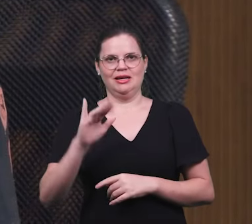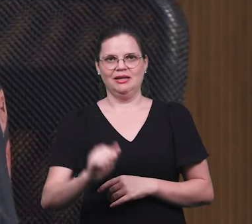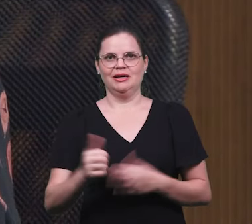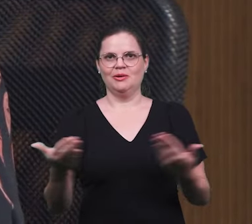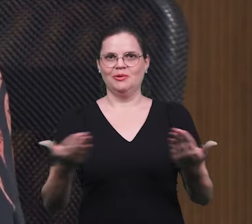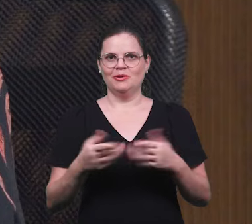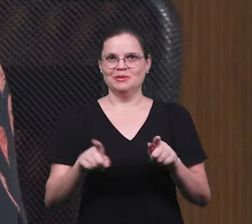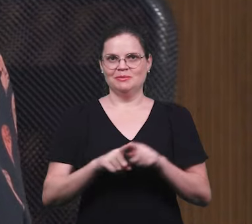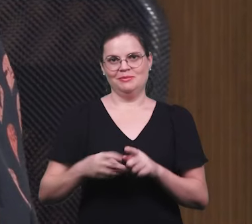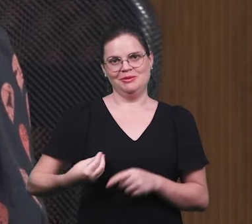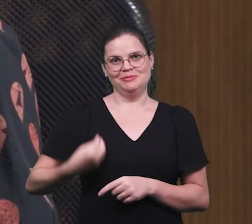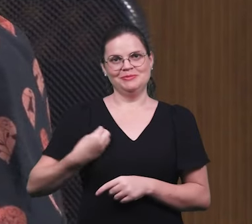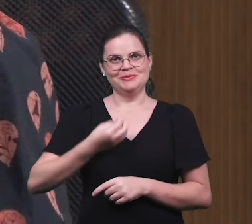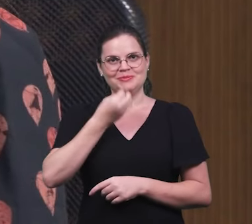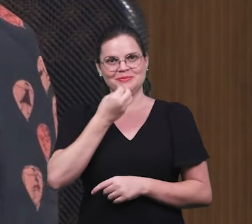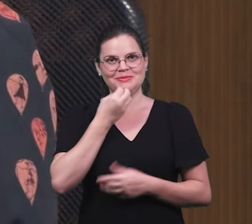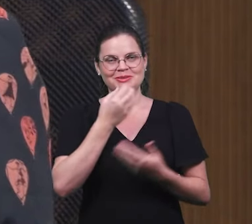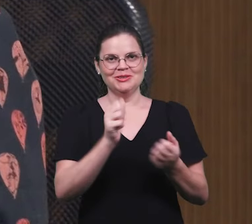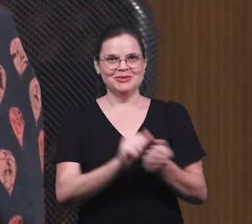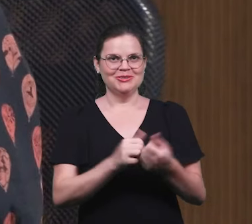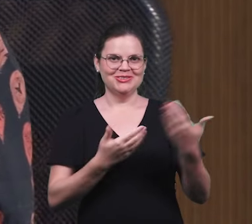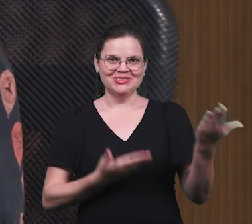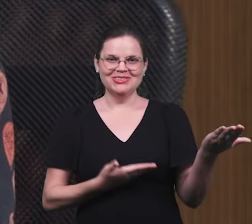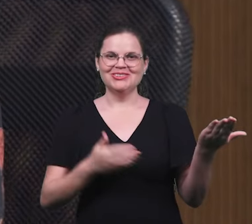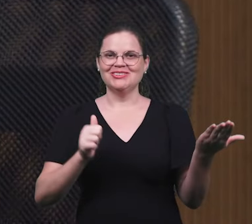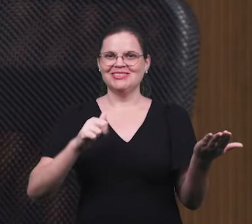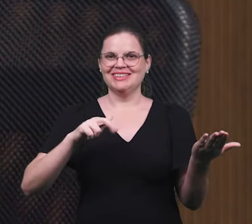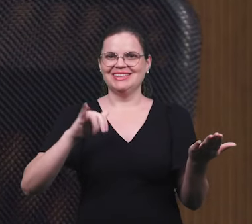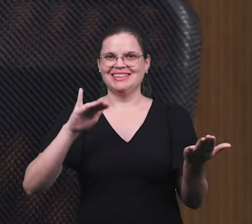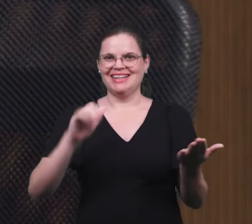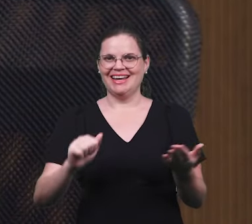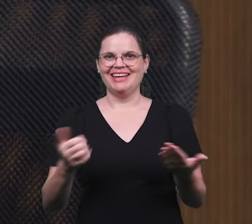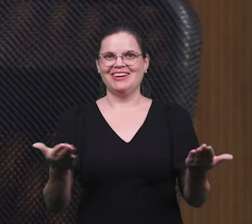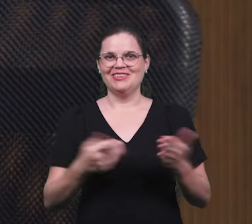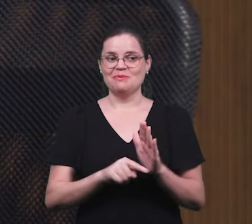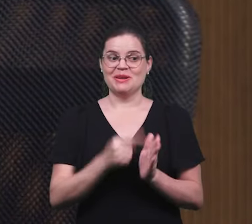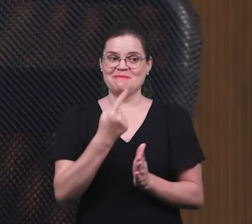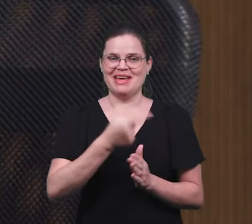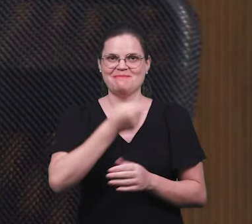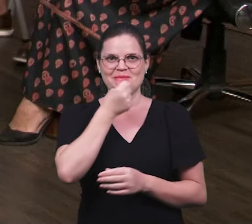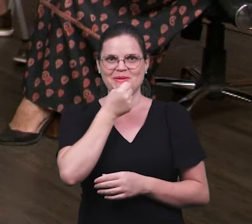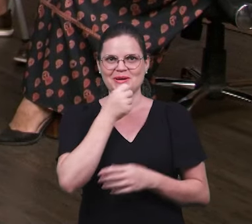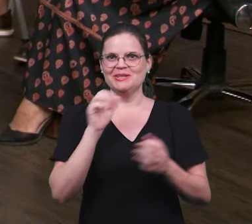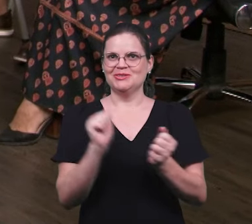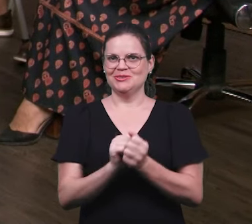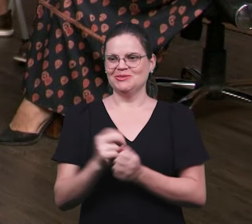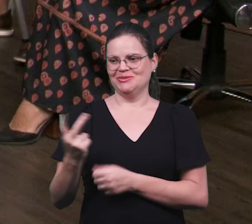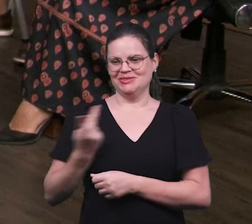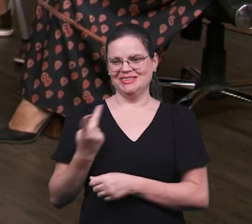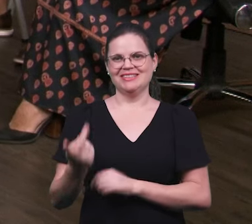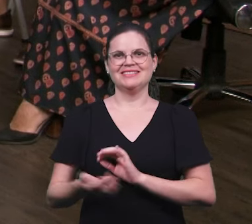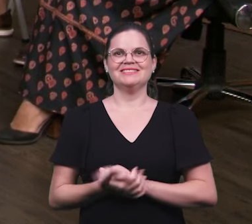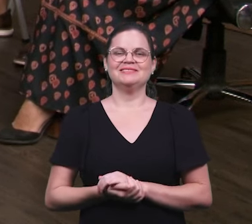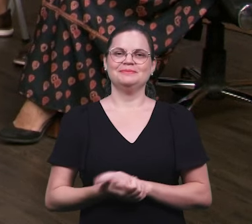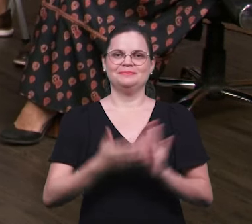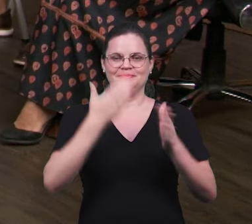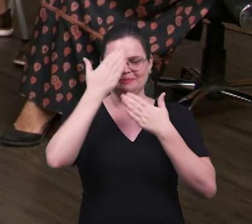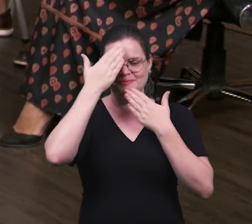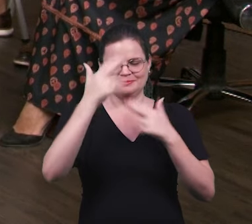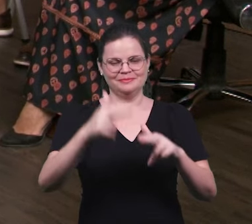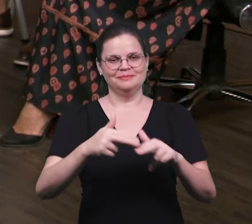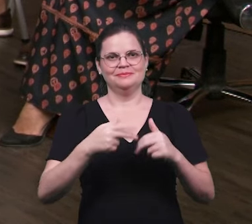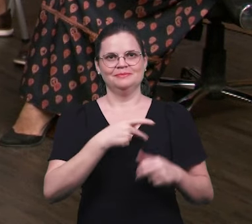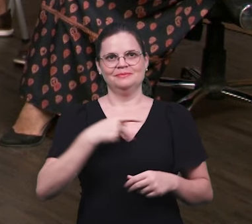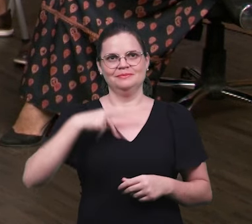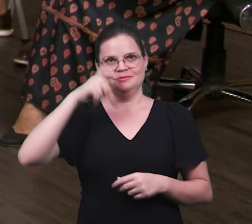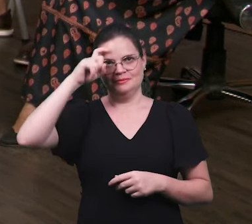hoje. Privilégio meu hoje participar junto com a Andréia desse programa. É a primeira vez que nós estamos juntas. Primeira vez. Obrigada, pastor Diniz. Não